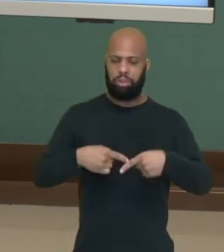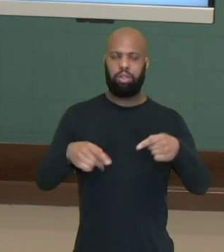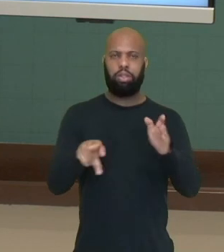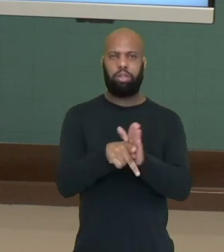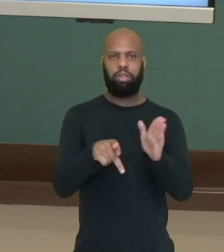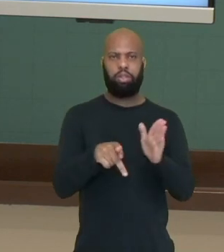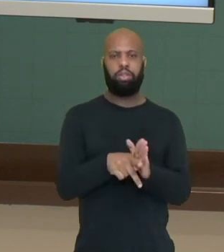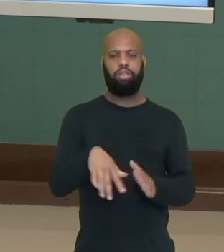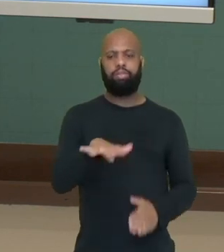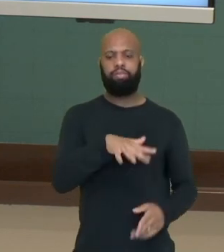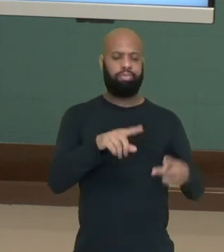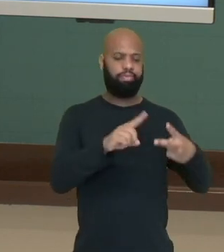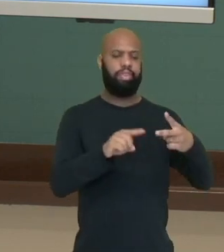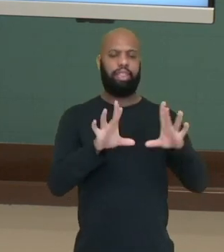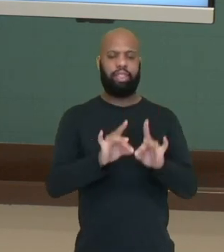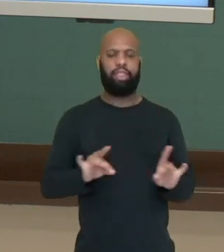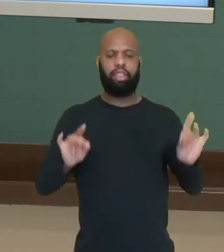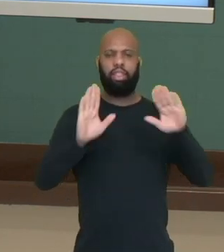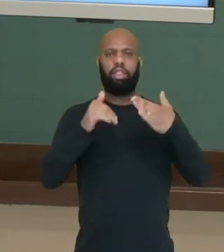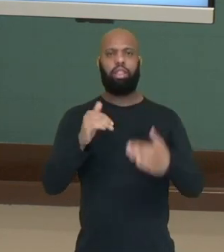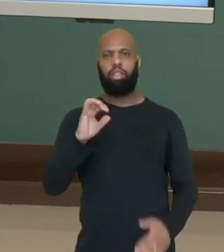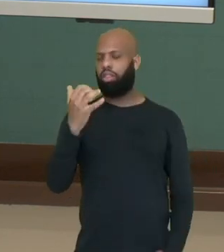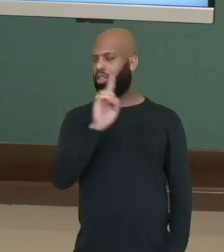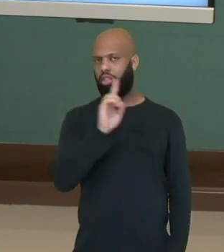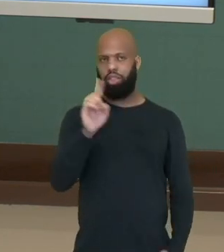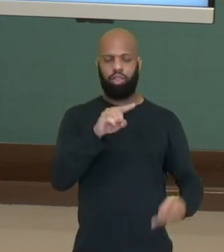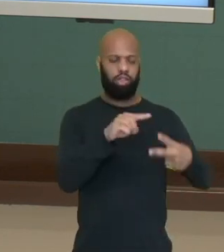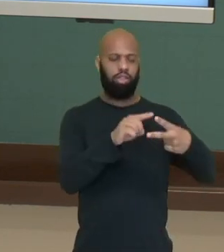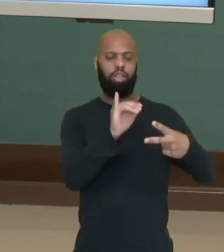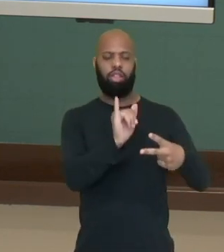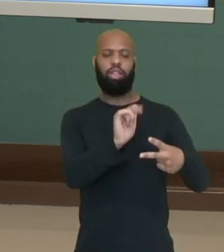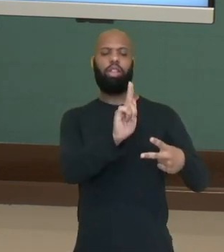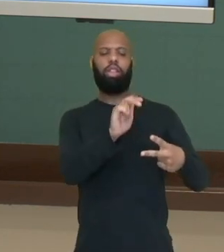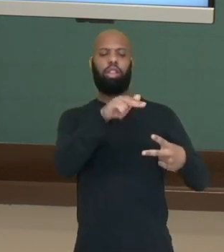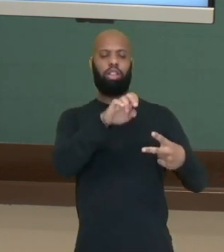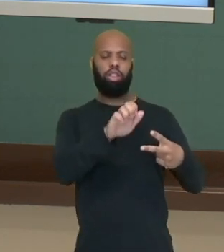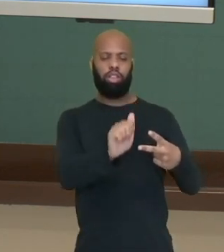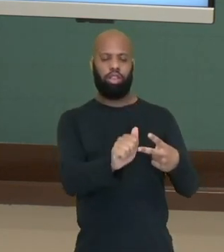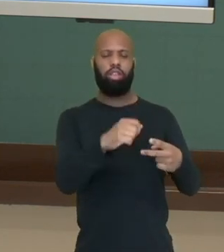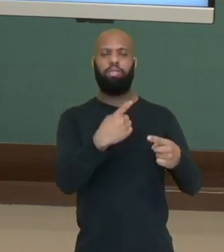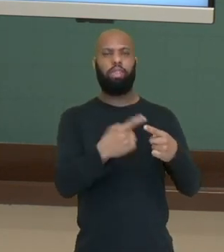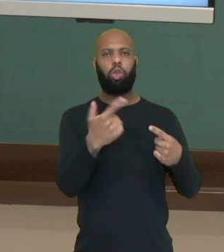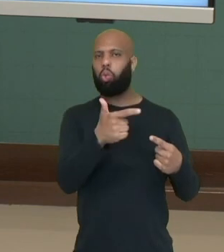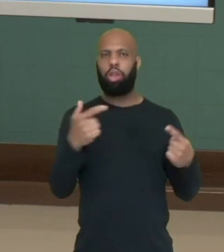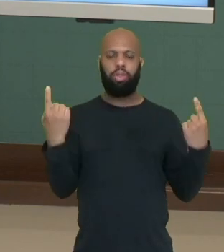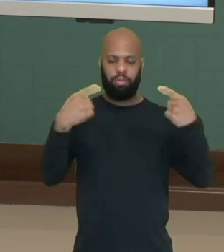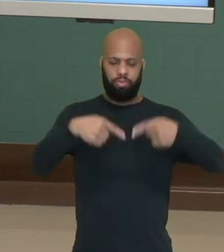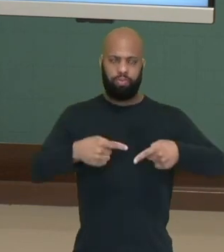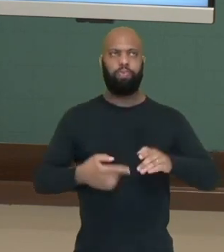eletrólise de meio aquoso, o que não acontece na eletrólise ígnea, porque aí a gente não tem competição.